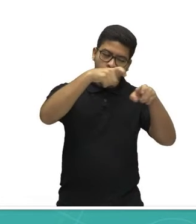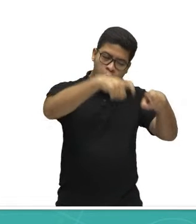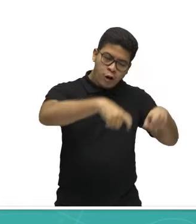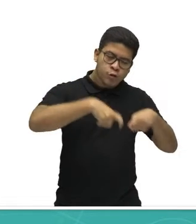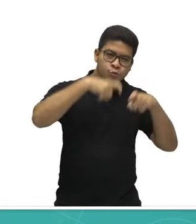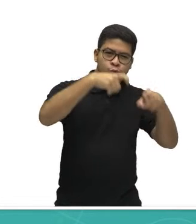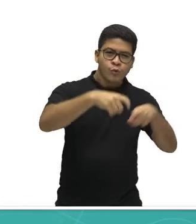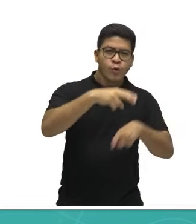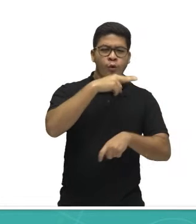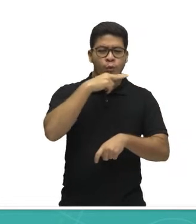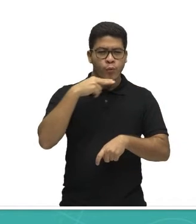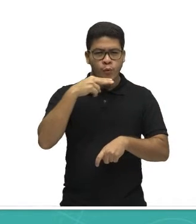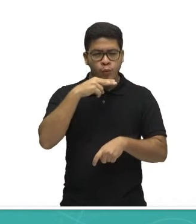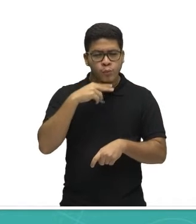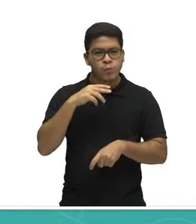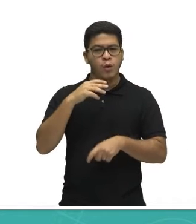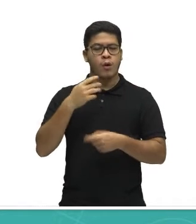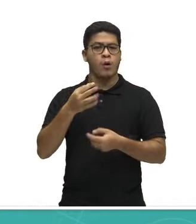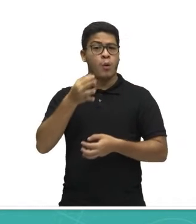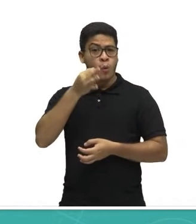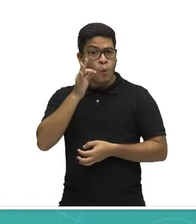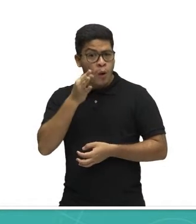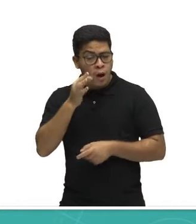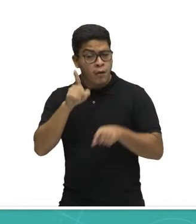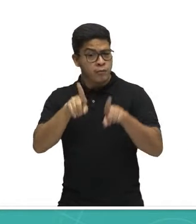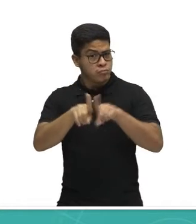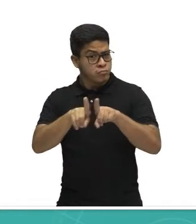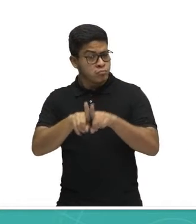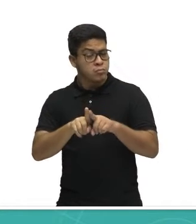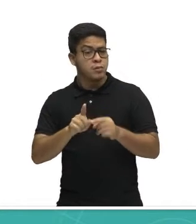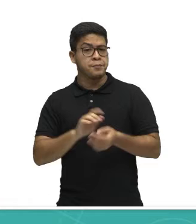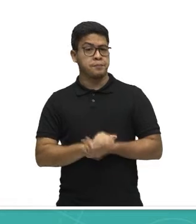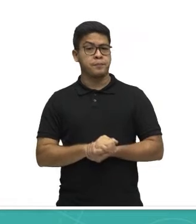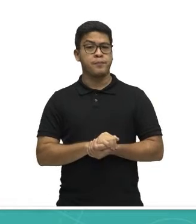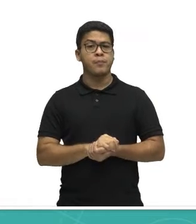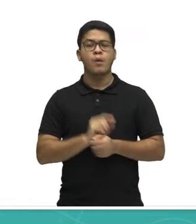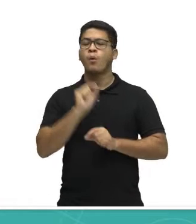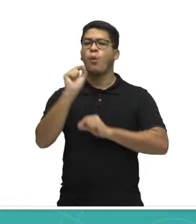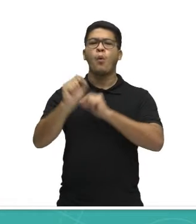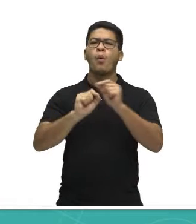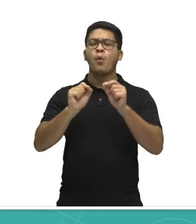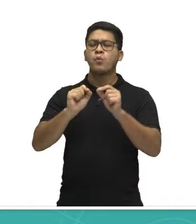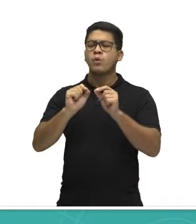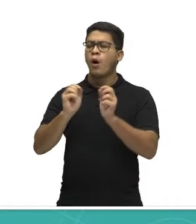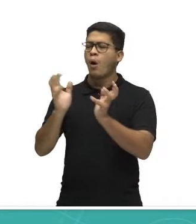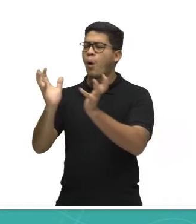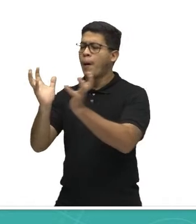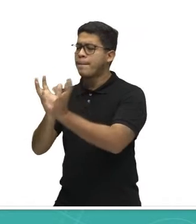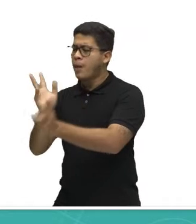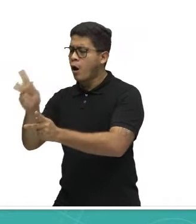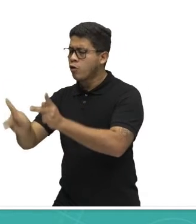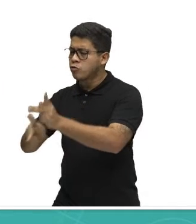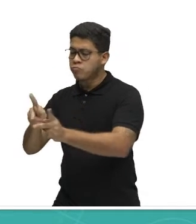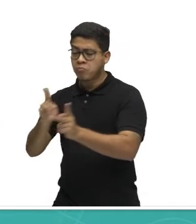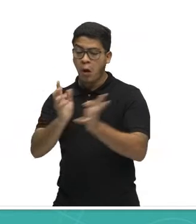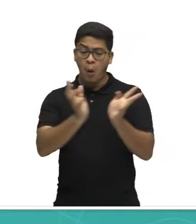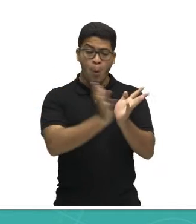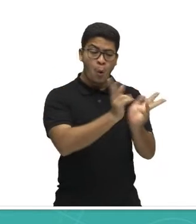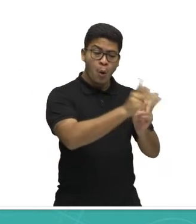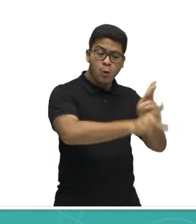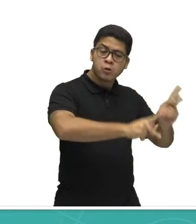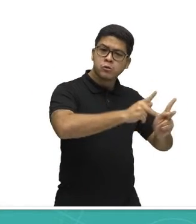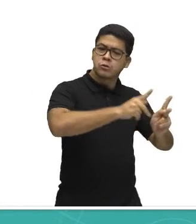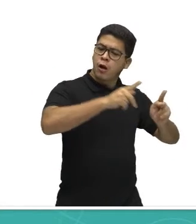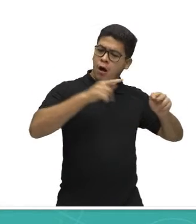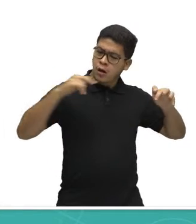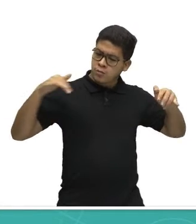cana-de-açúcar, do café. Então, todos esses povos, eles trouxeram uma influência muito grande para a nossa cultura. Então, todas as